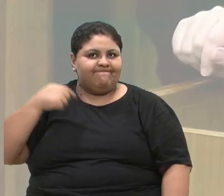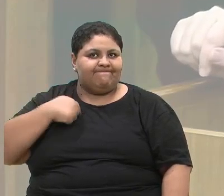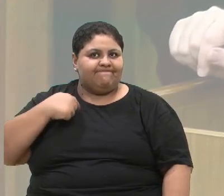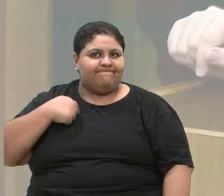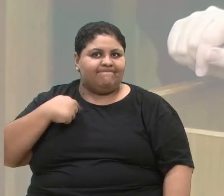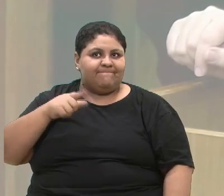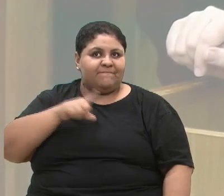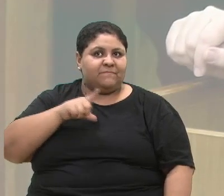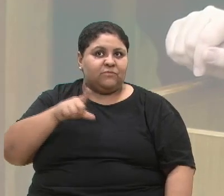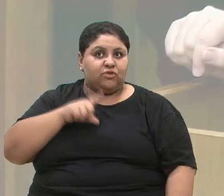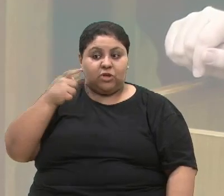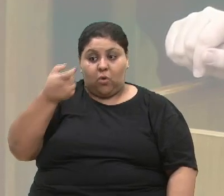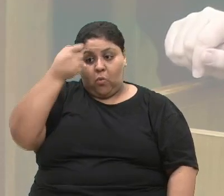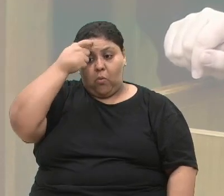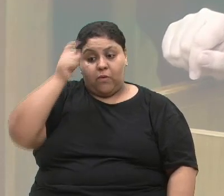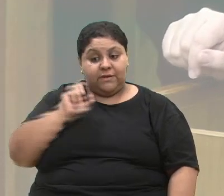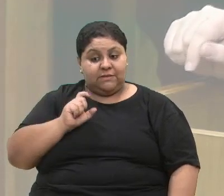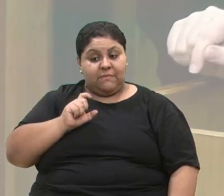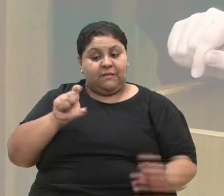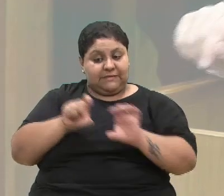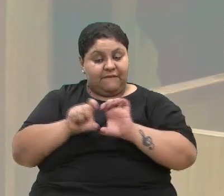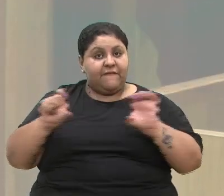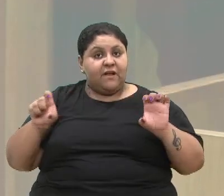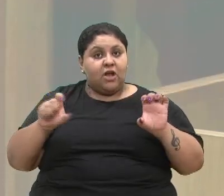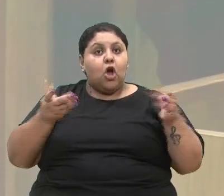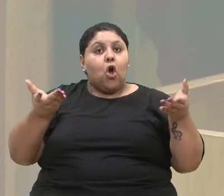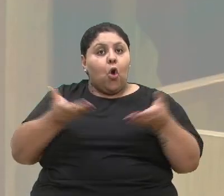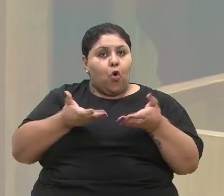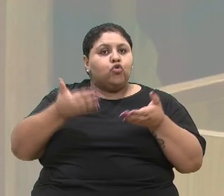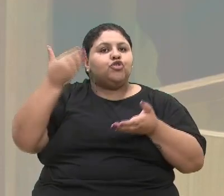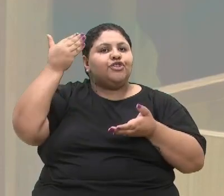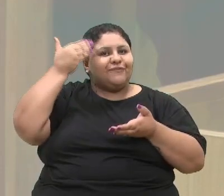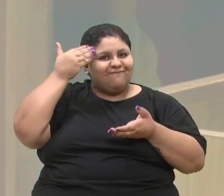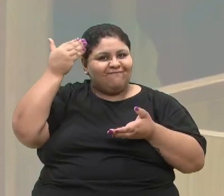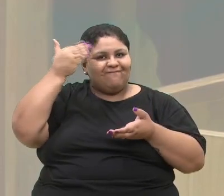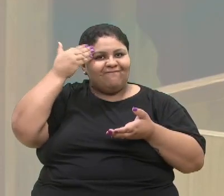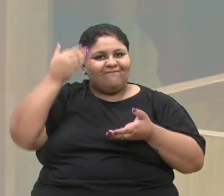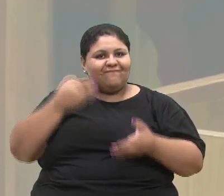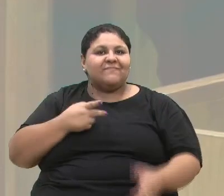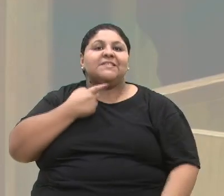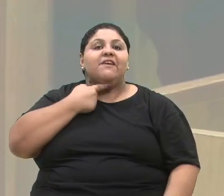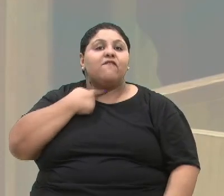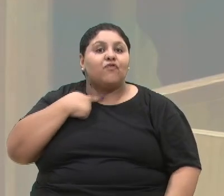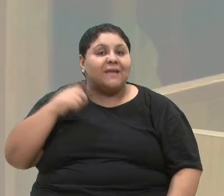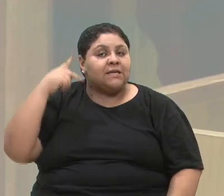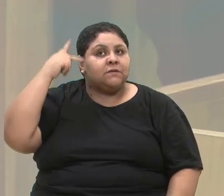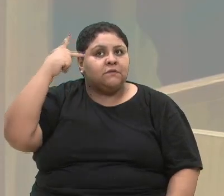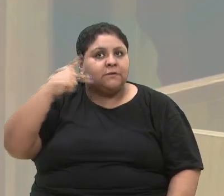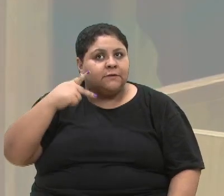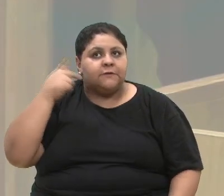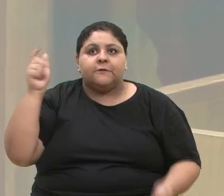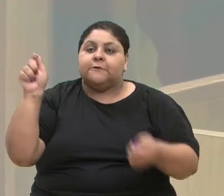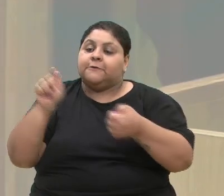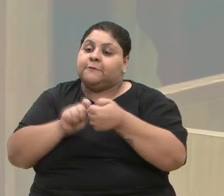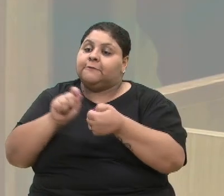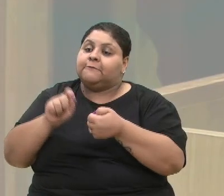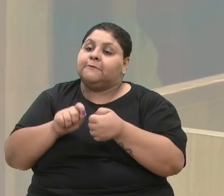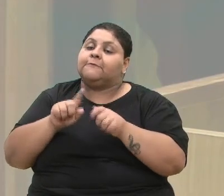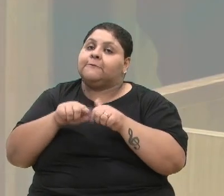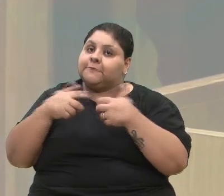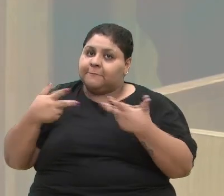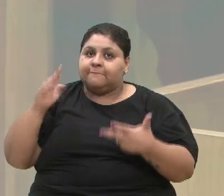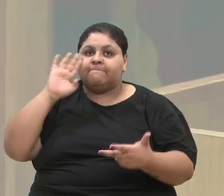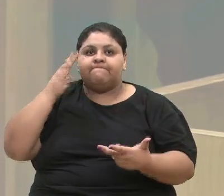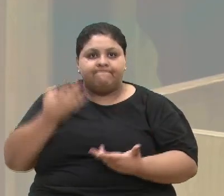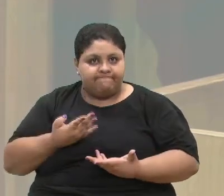não tinha muito conhecimento dessa questão, mas hoje eu estou entendendo que a vontade política ela faz com que as coisas também